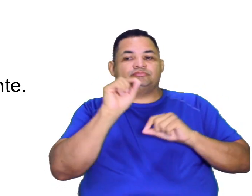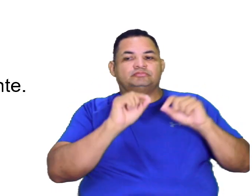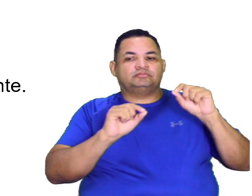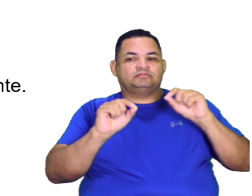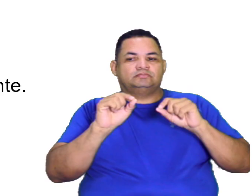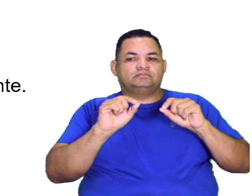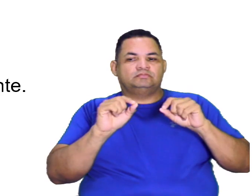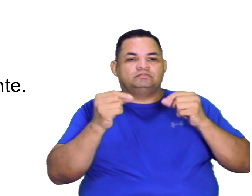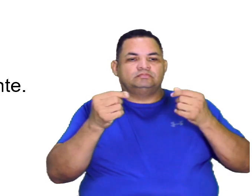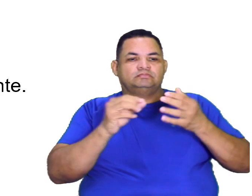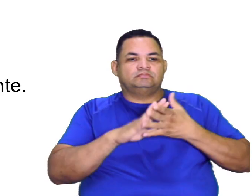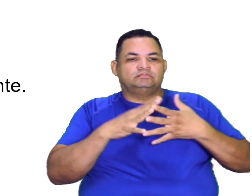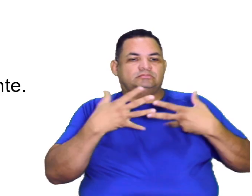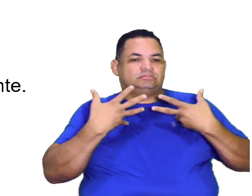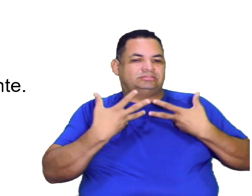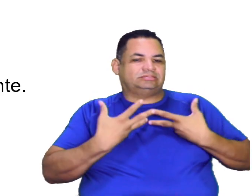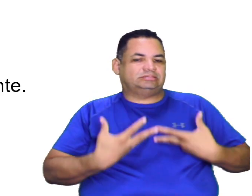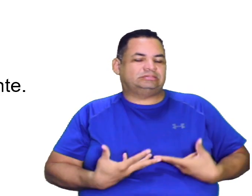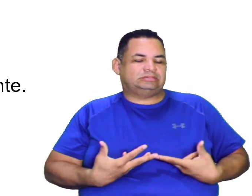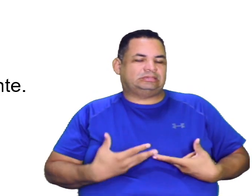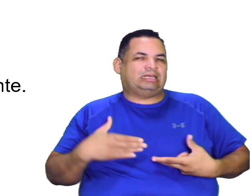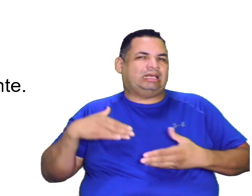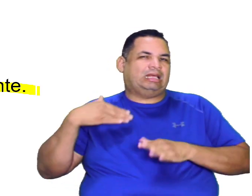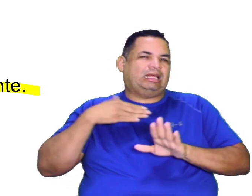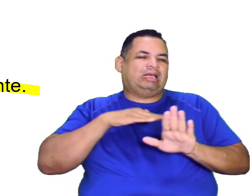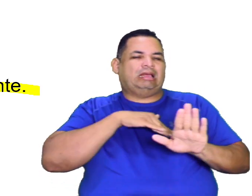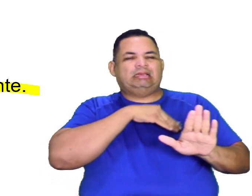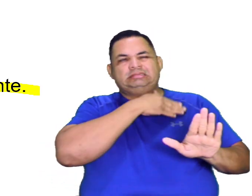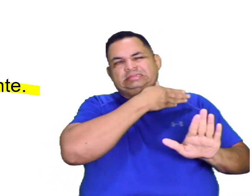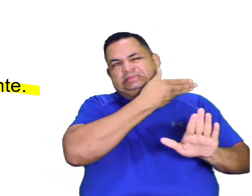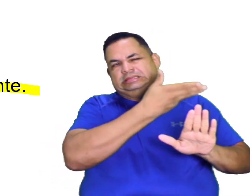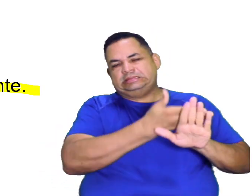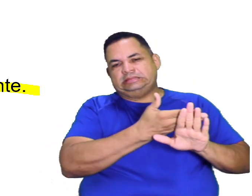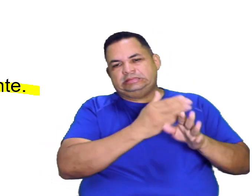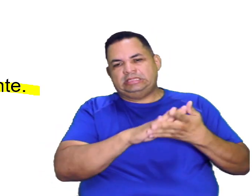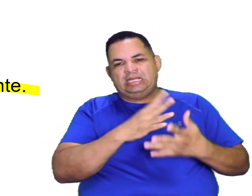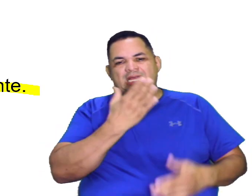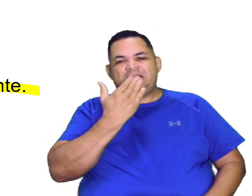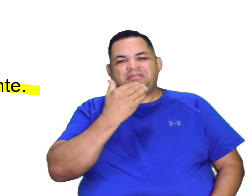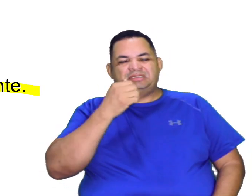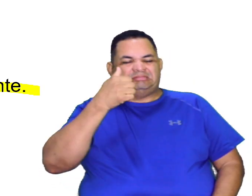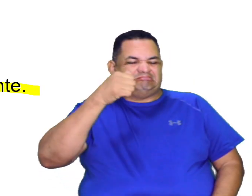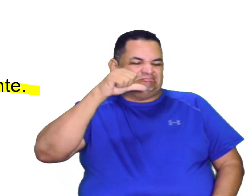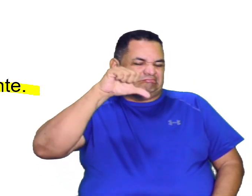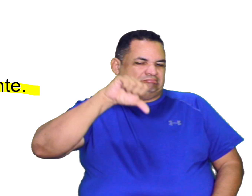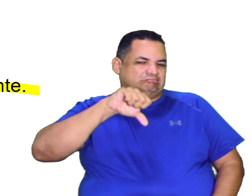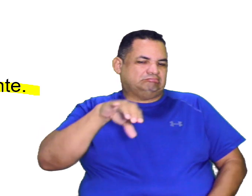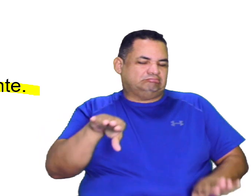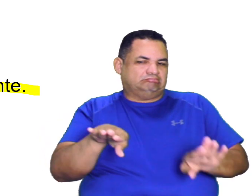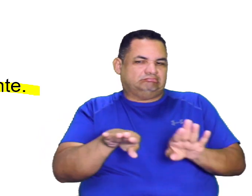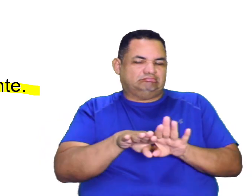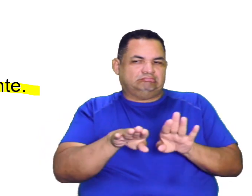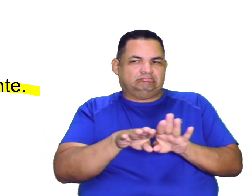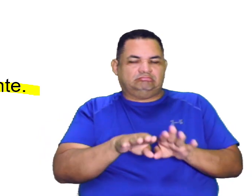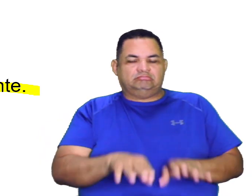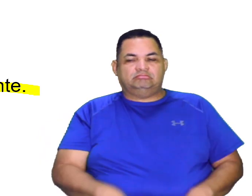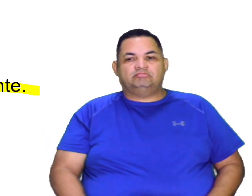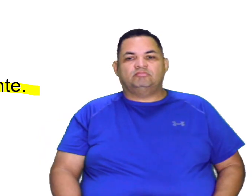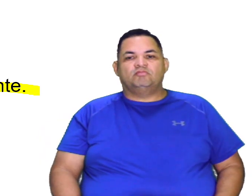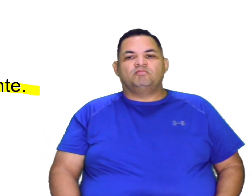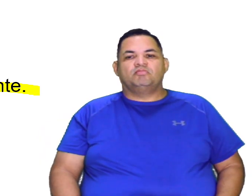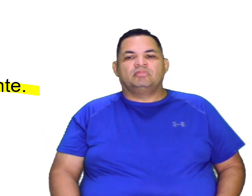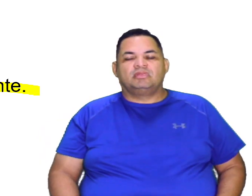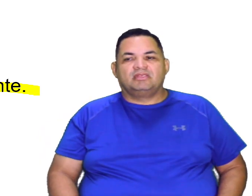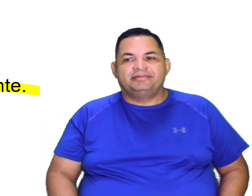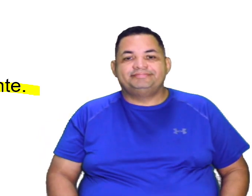Iris? Vai ser o cansaço acumulado e a alimentação deficiente, que foi o que a gente falou agora há pouco. Então, isso